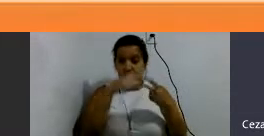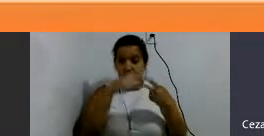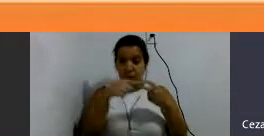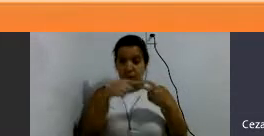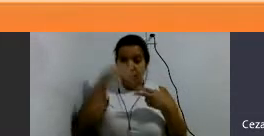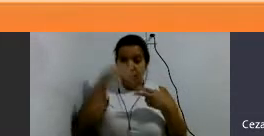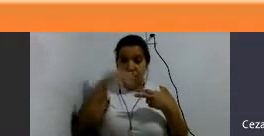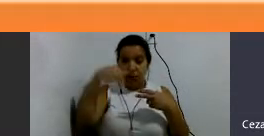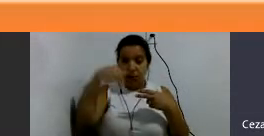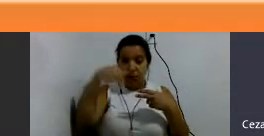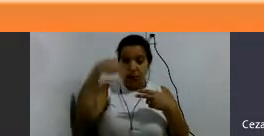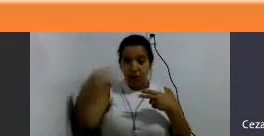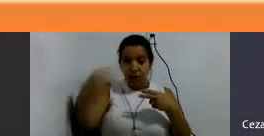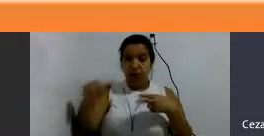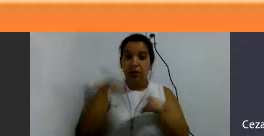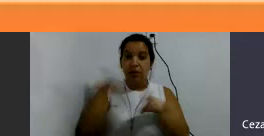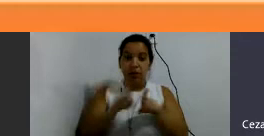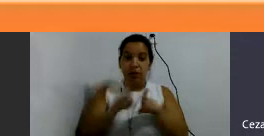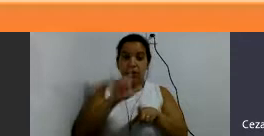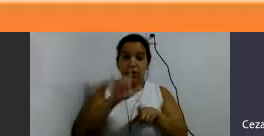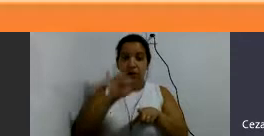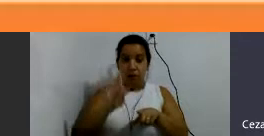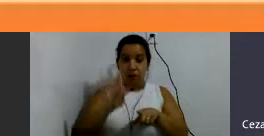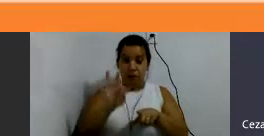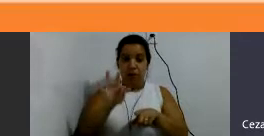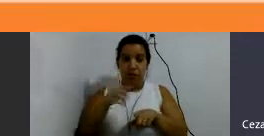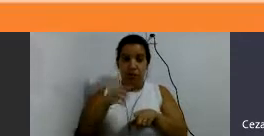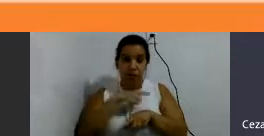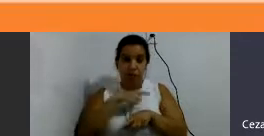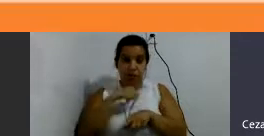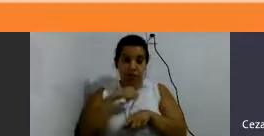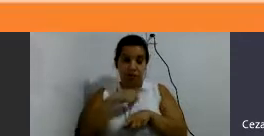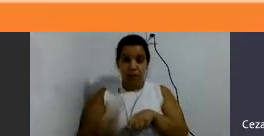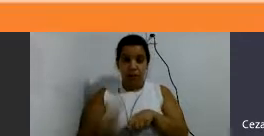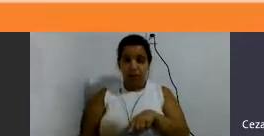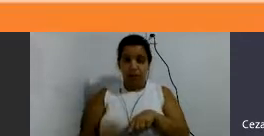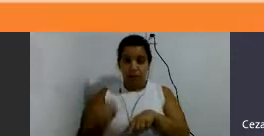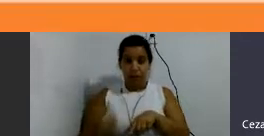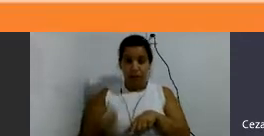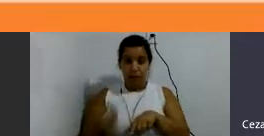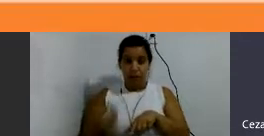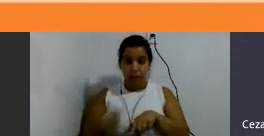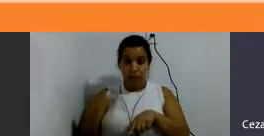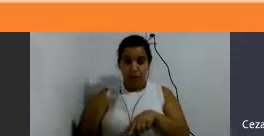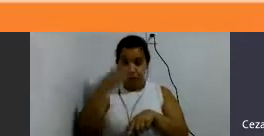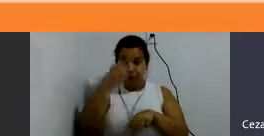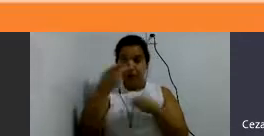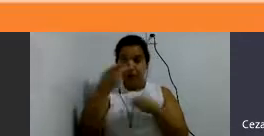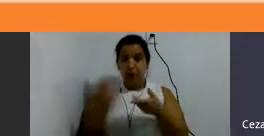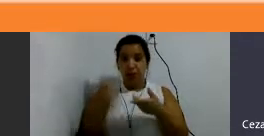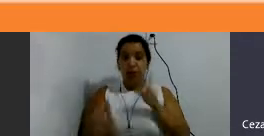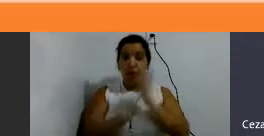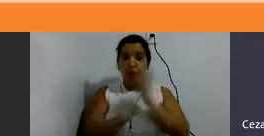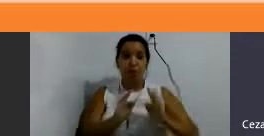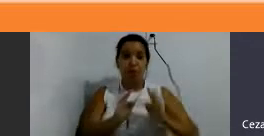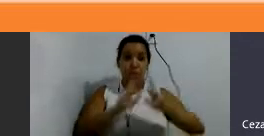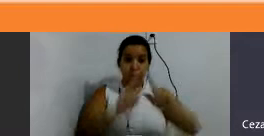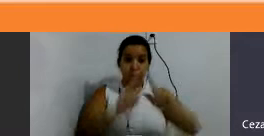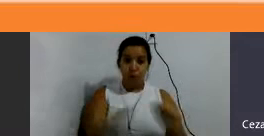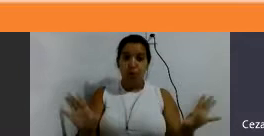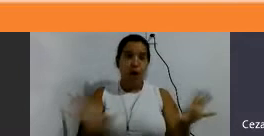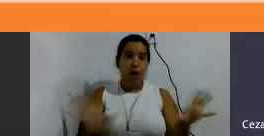e o meio LIT. Então, são meios enriquecidos, onde o parasita ele encontra tudo que ele adora.